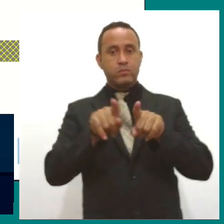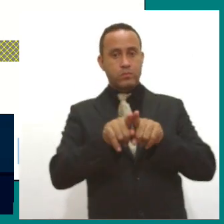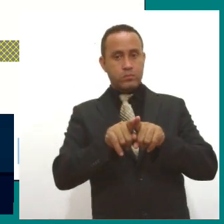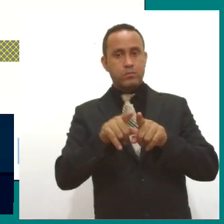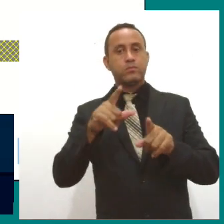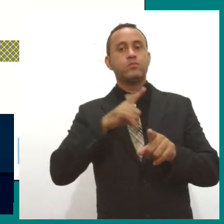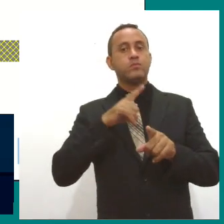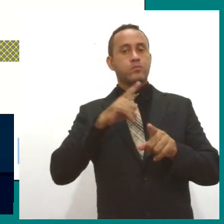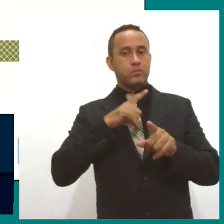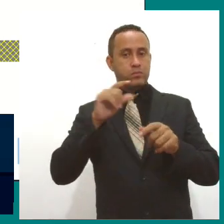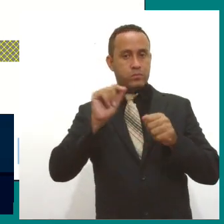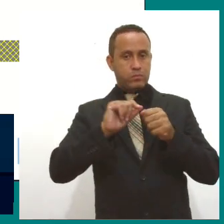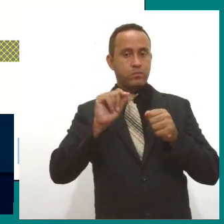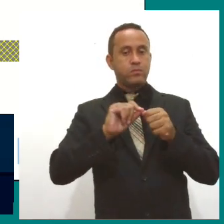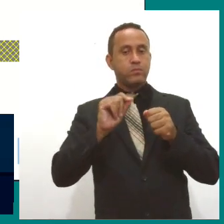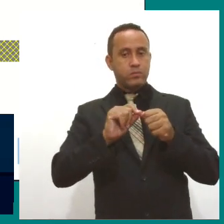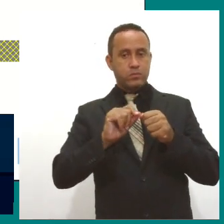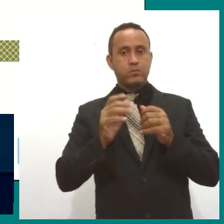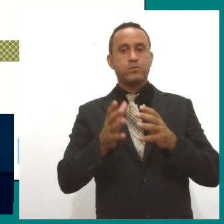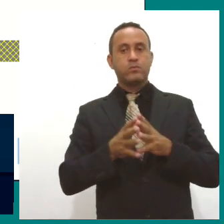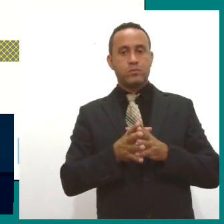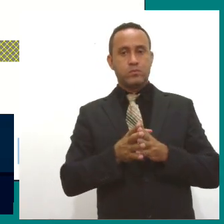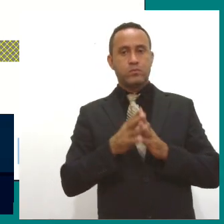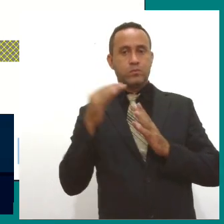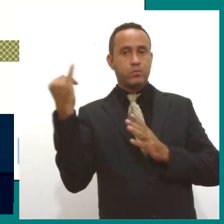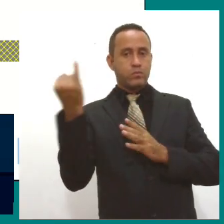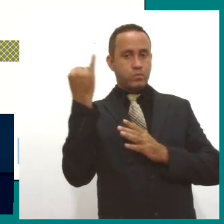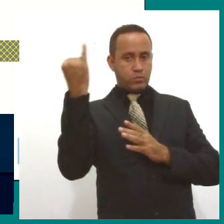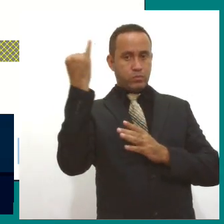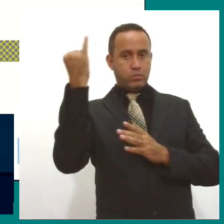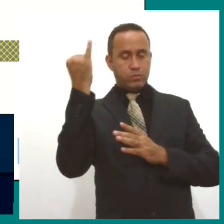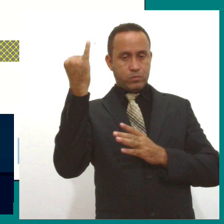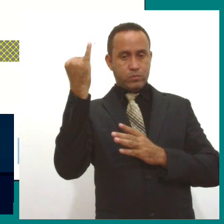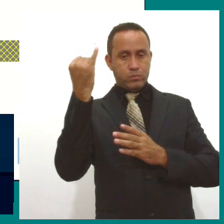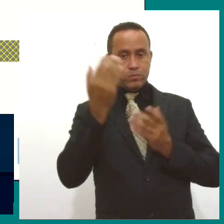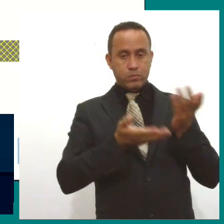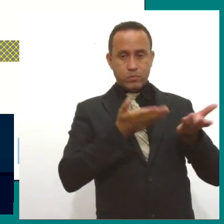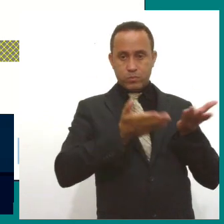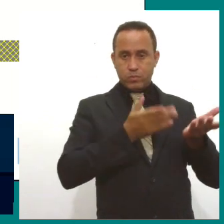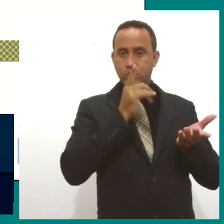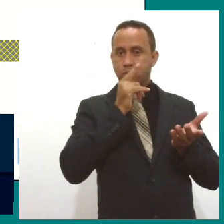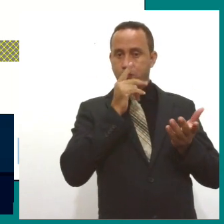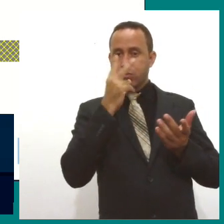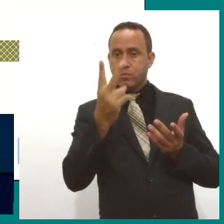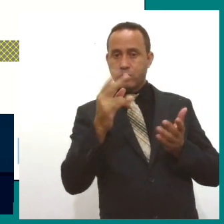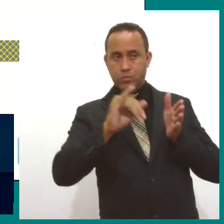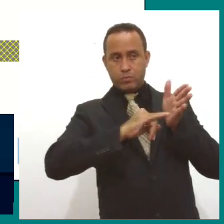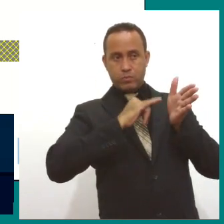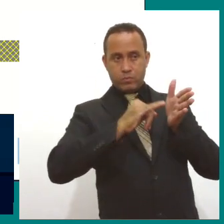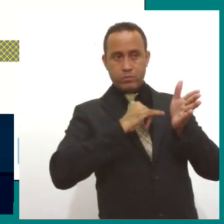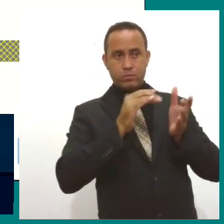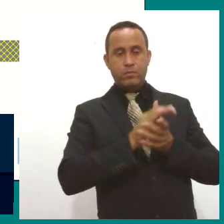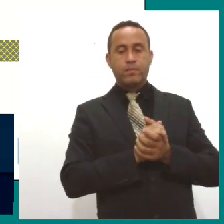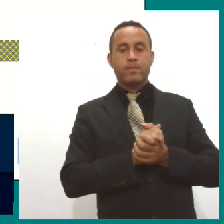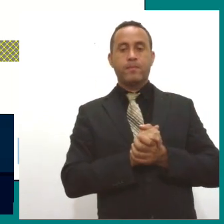nós temos logrado um êxito bastante muito importante com relação à execução desses dois contratos. Pode passar?